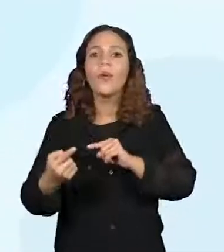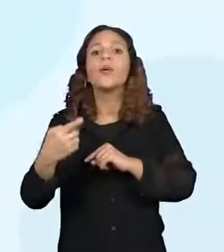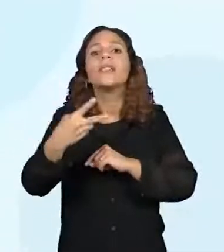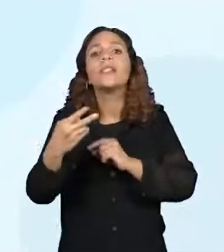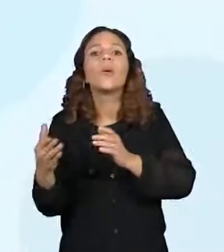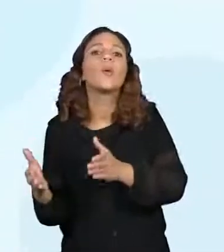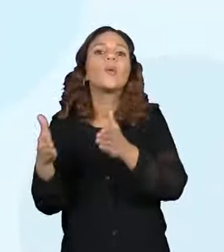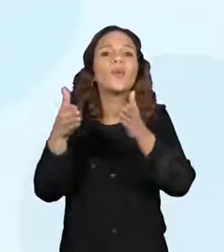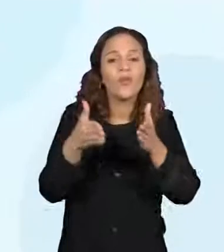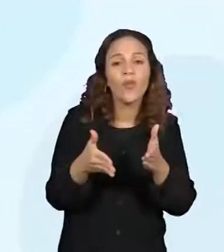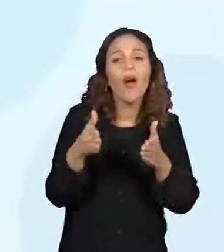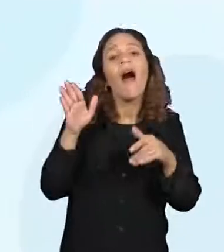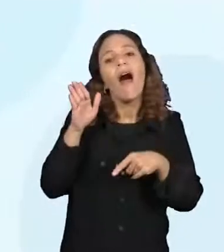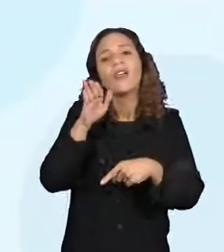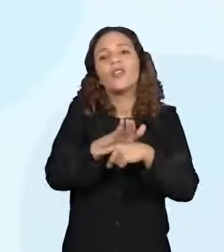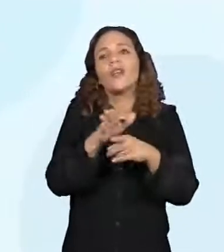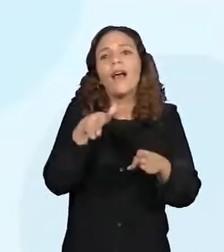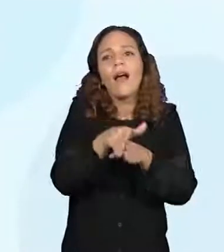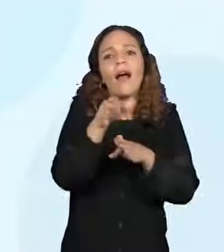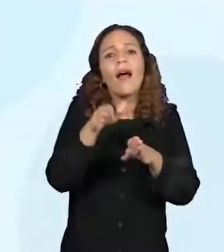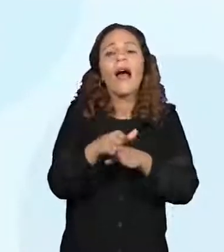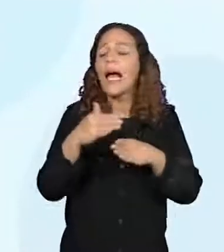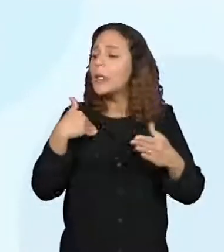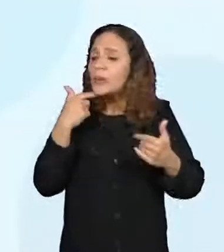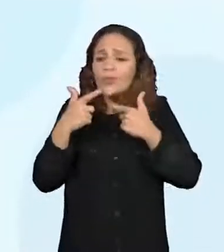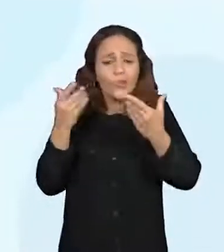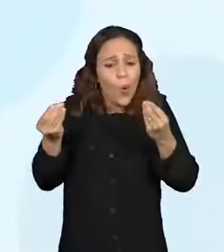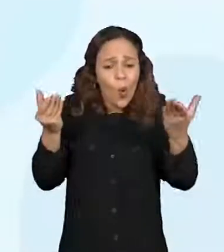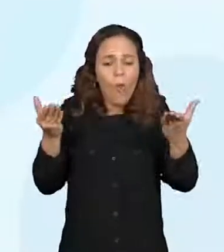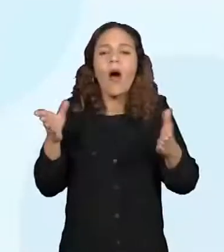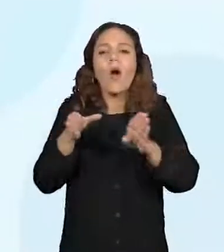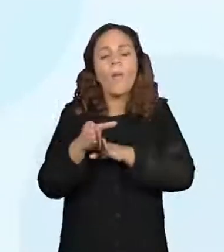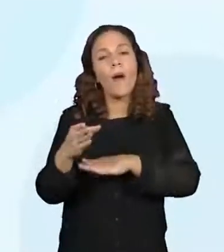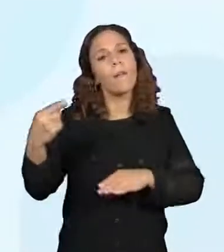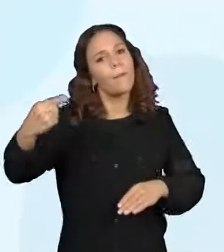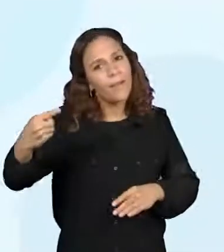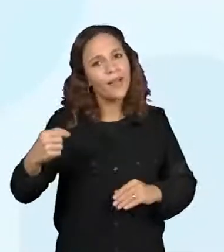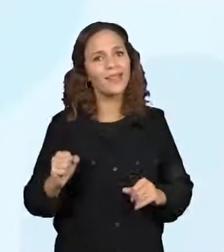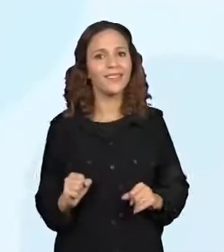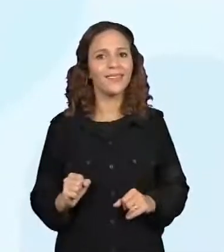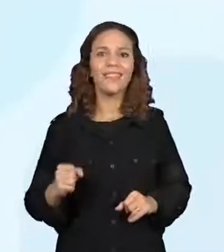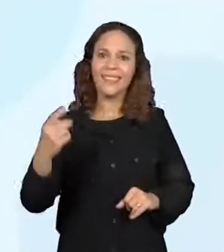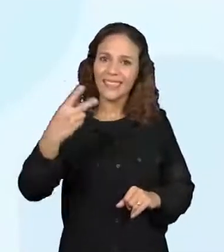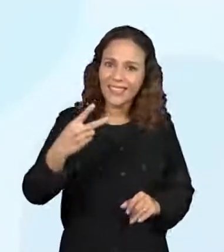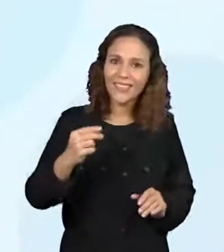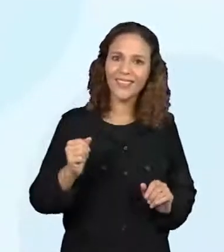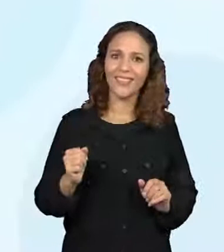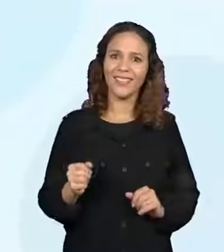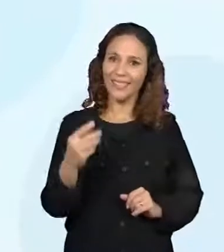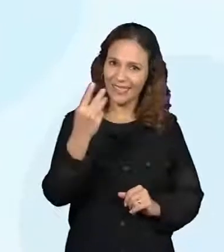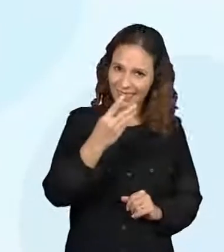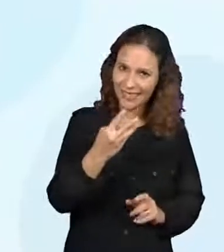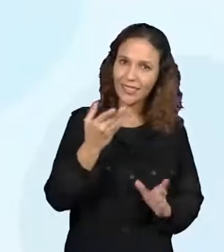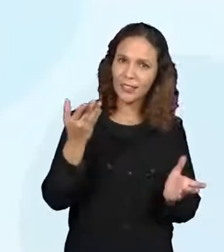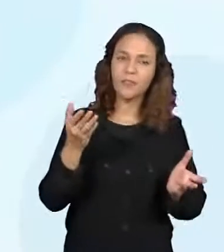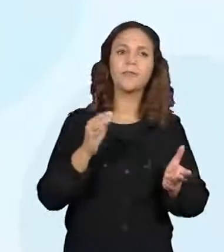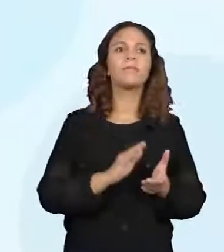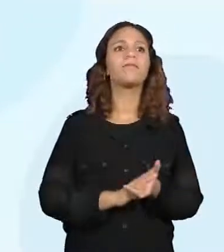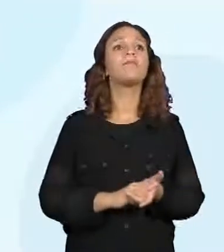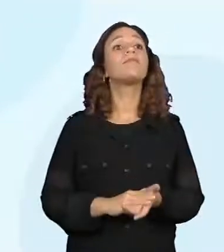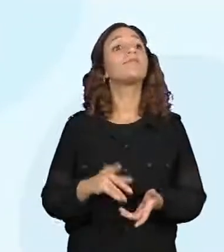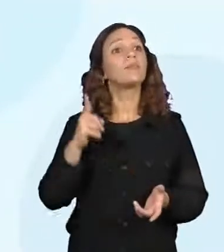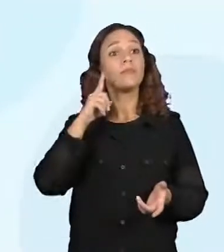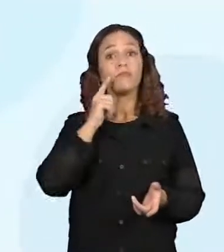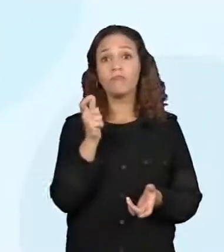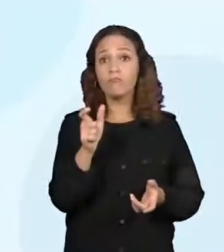que instrui o que você tem que fazer nesse momento. E essa palavra aí, uma palavra nova para o vocabulário de vocês, quem